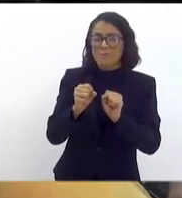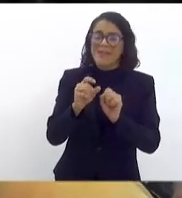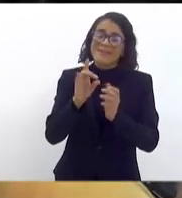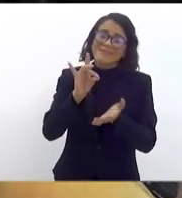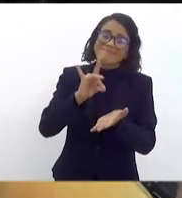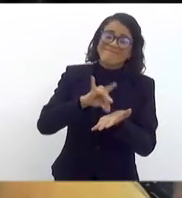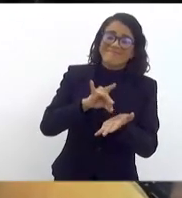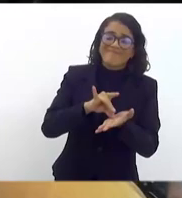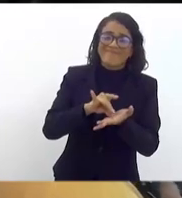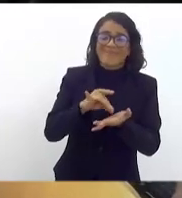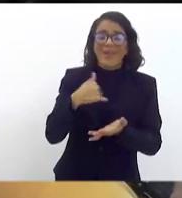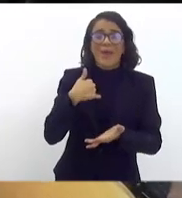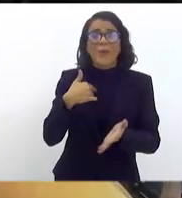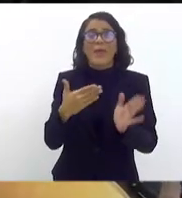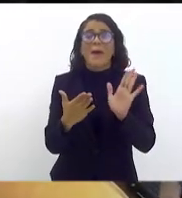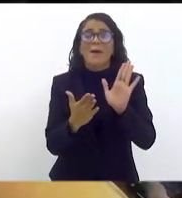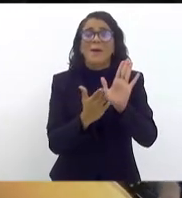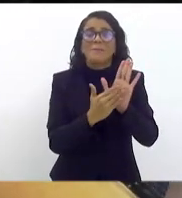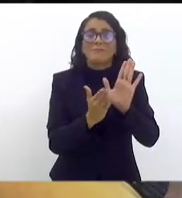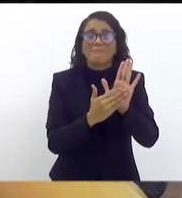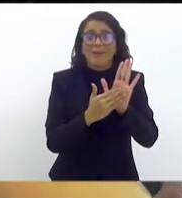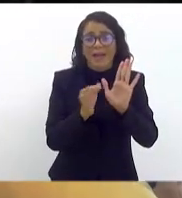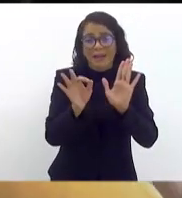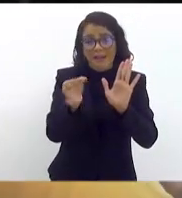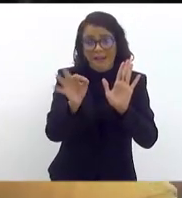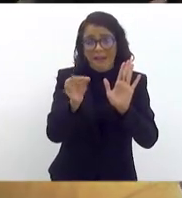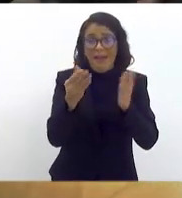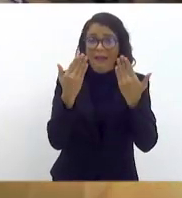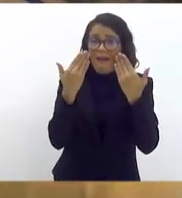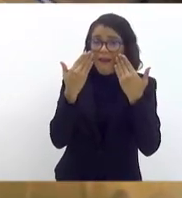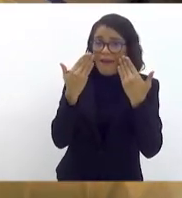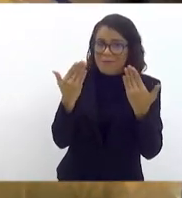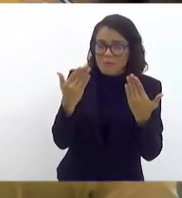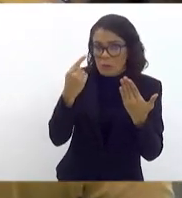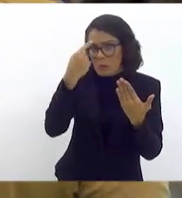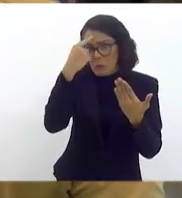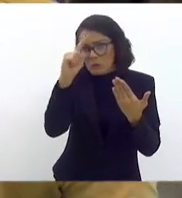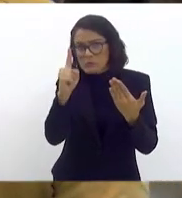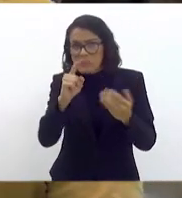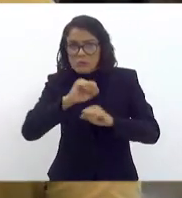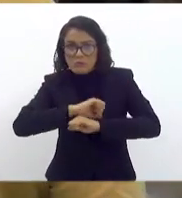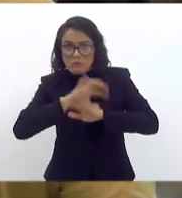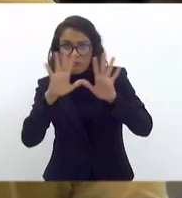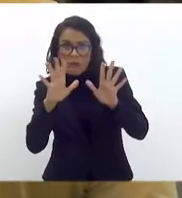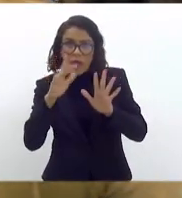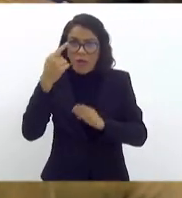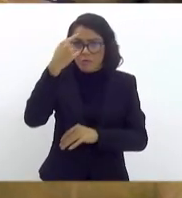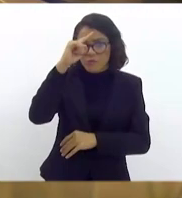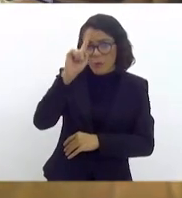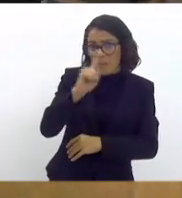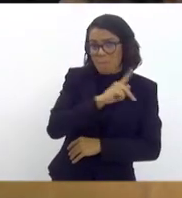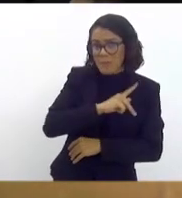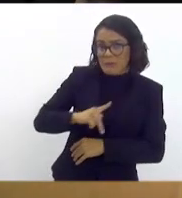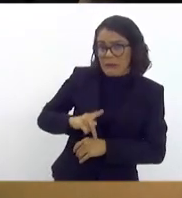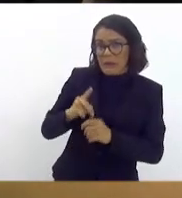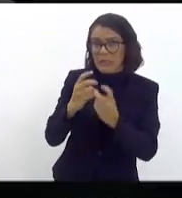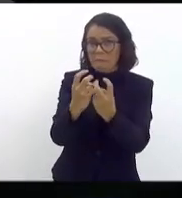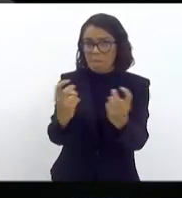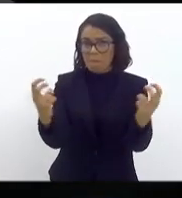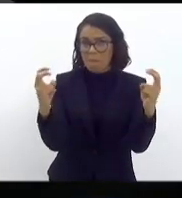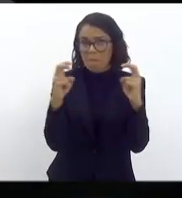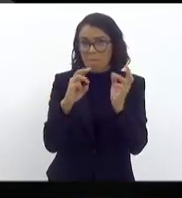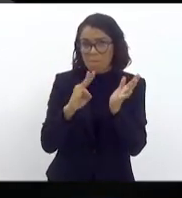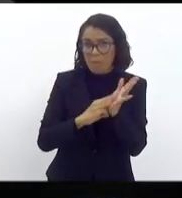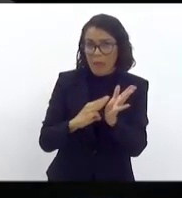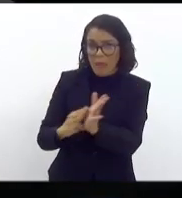verdade, o que eu ia propor era justamente a apresentação, não sei se foi claro, senhor presidente, senhores membros, da